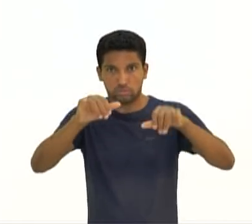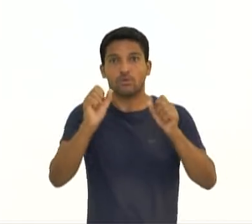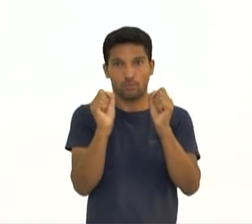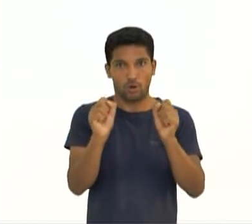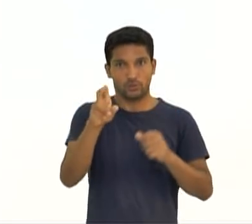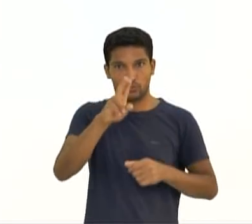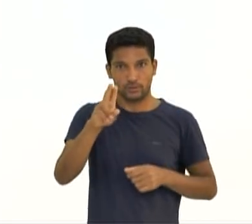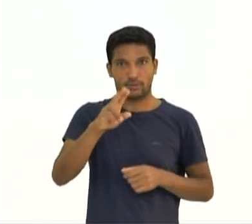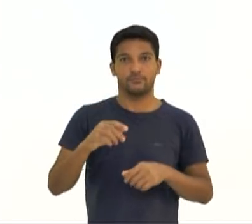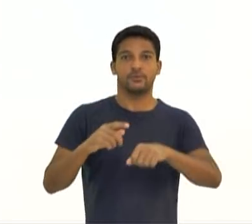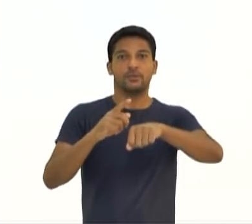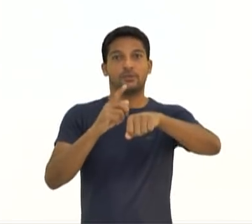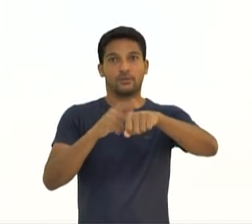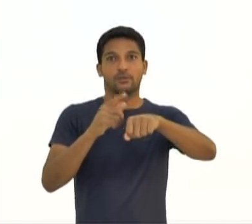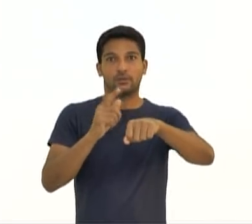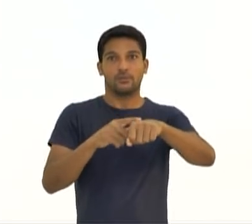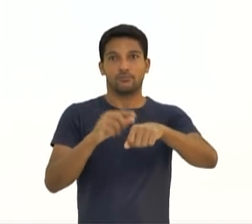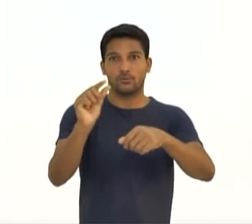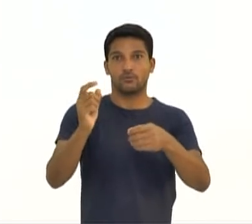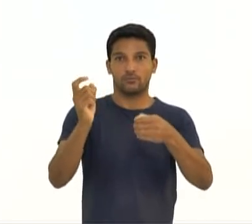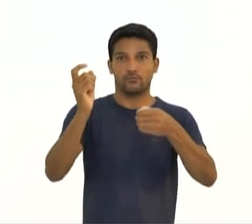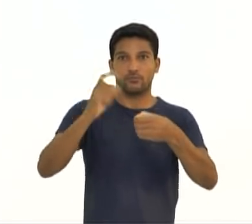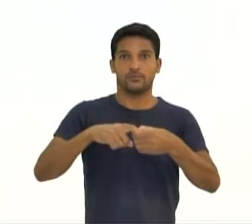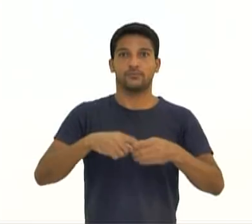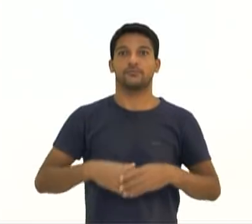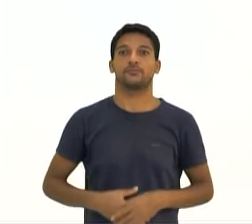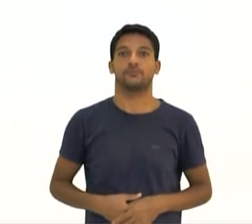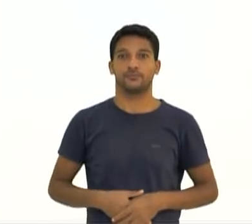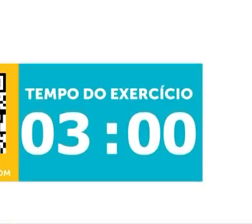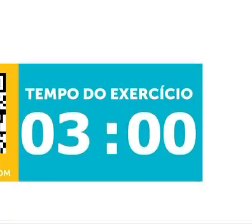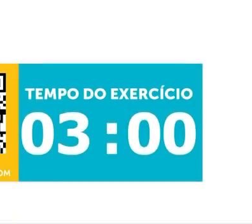aquele tempinho e logo, logo eu tô de volta.